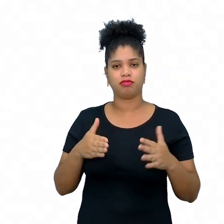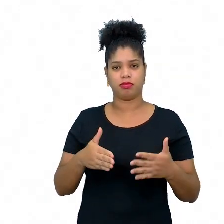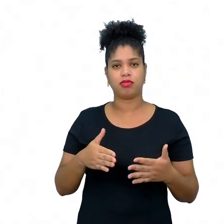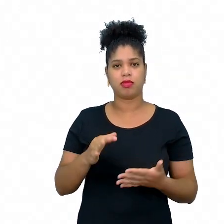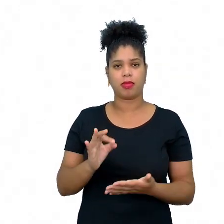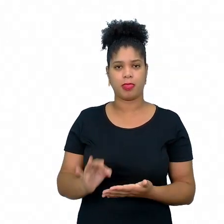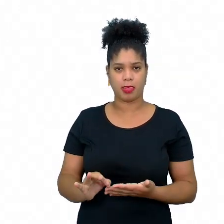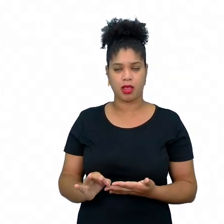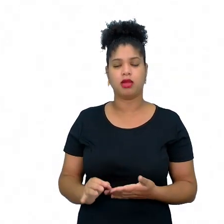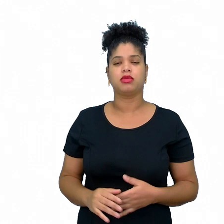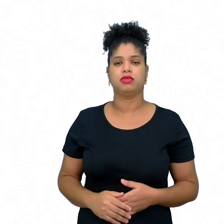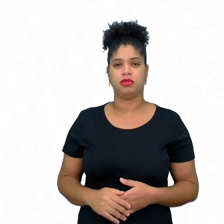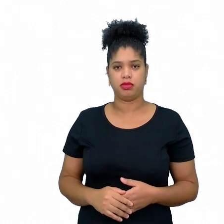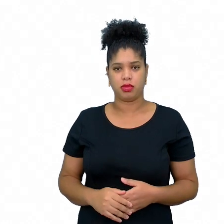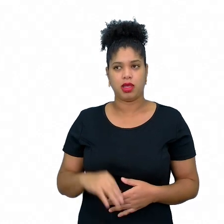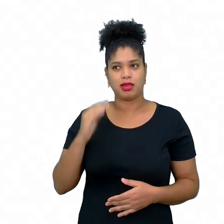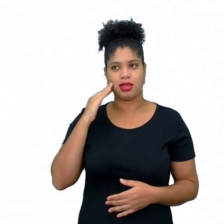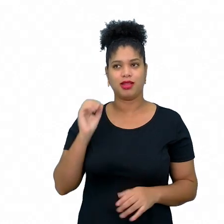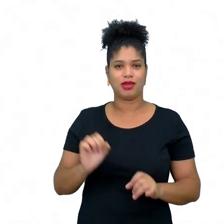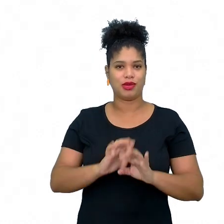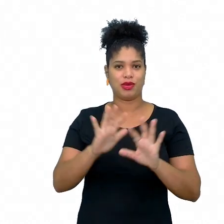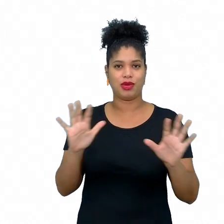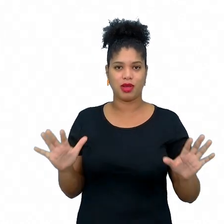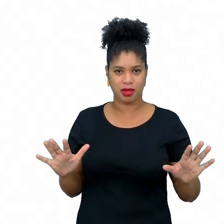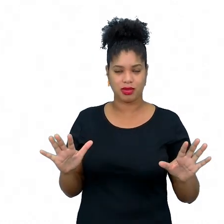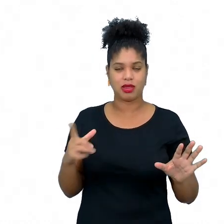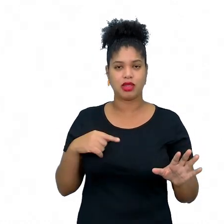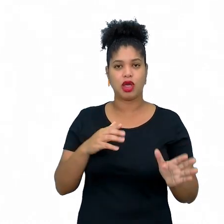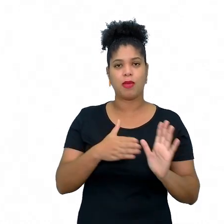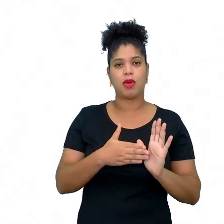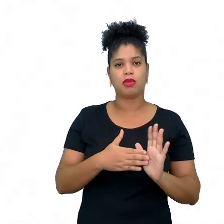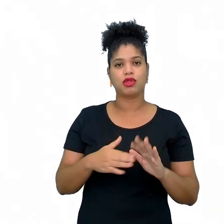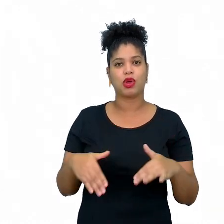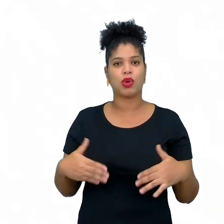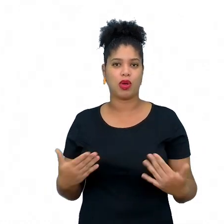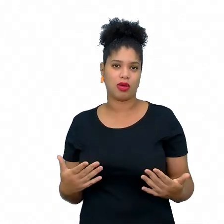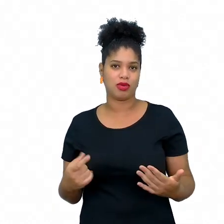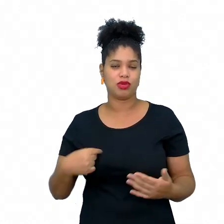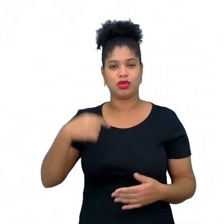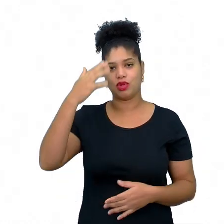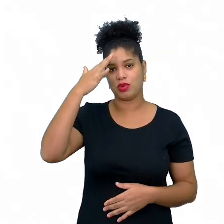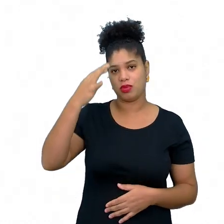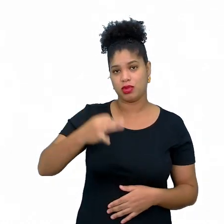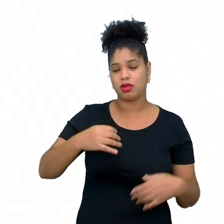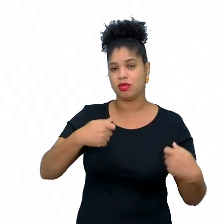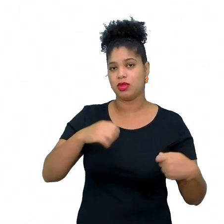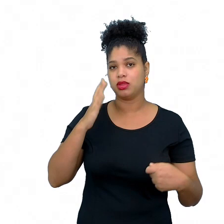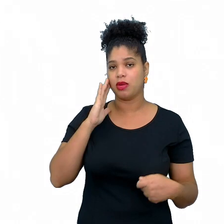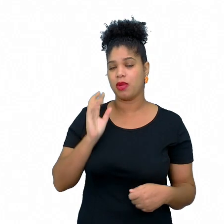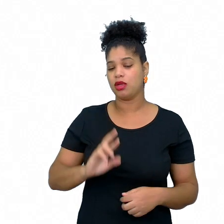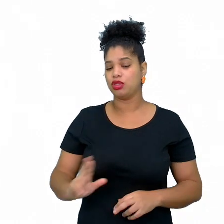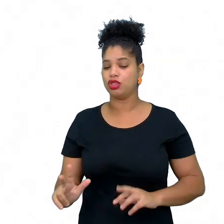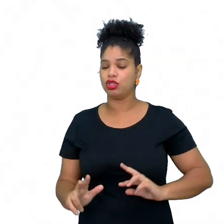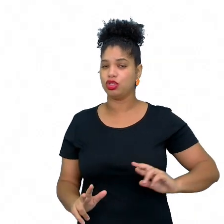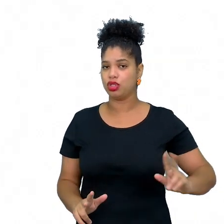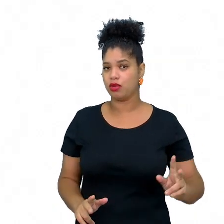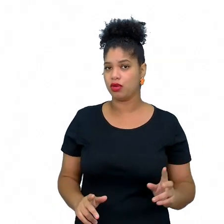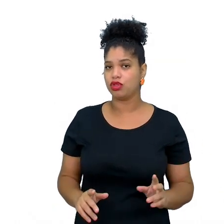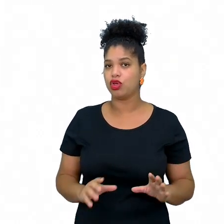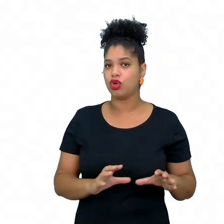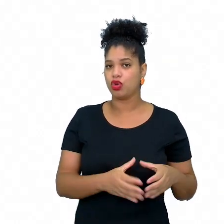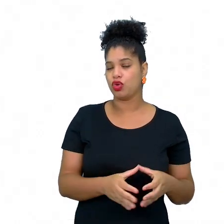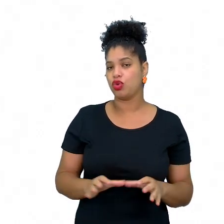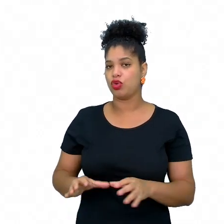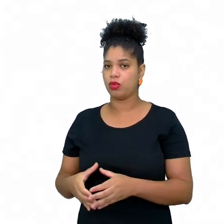Ele está assim bem claro qual que é a sua proposta. Eu preciso compreender qual que é a diferença entre esses dois